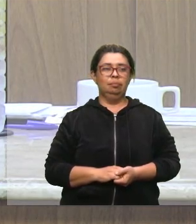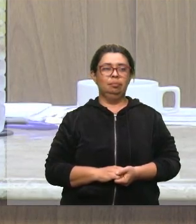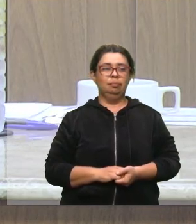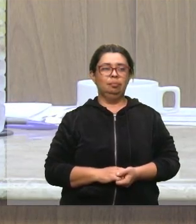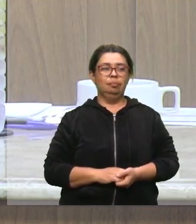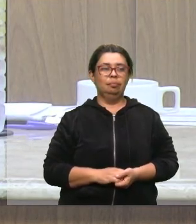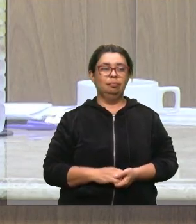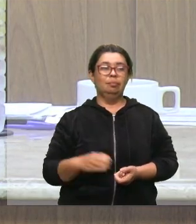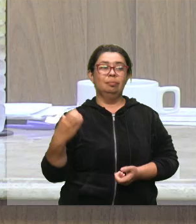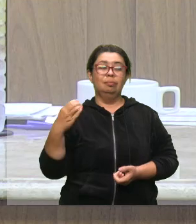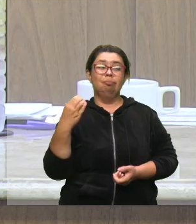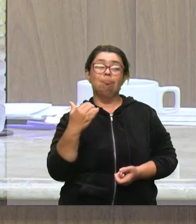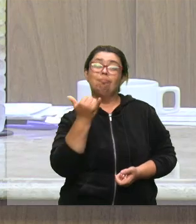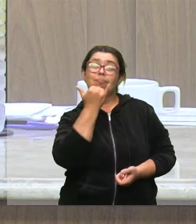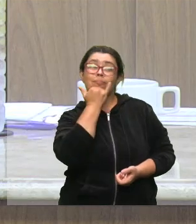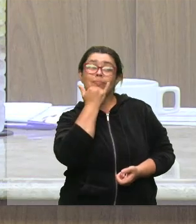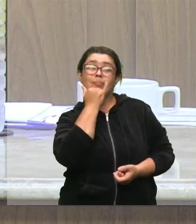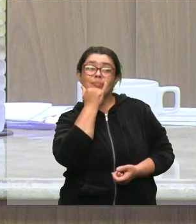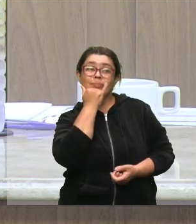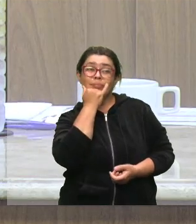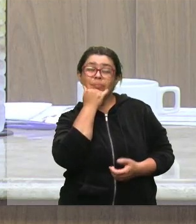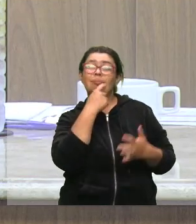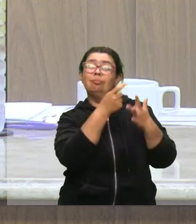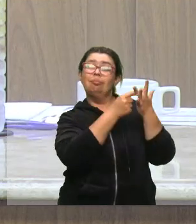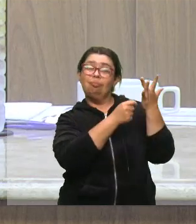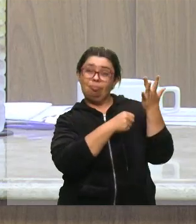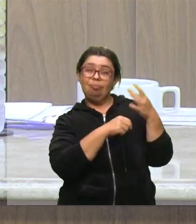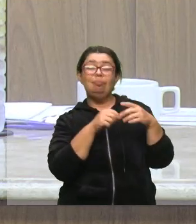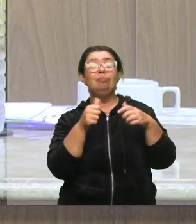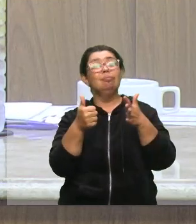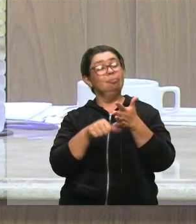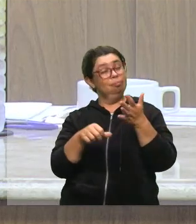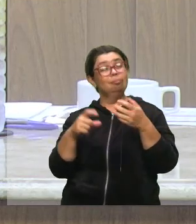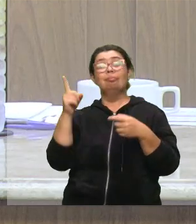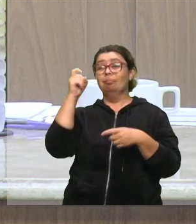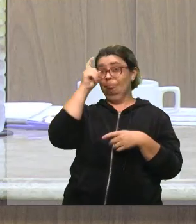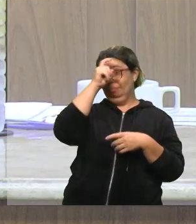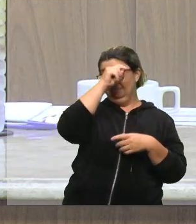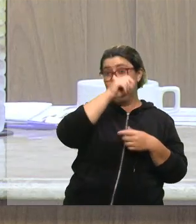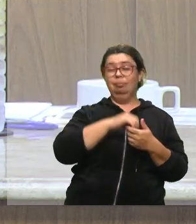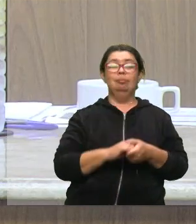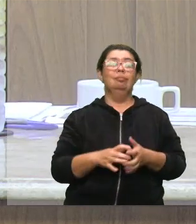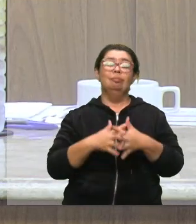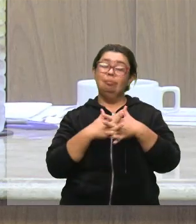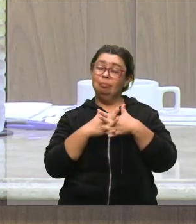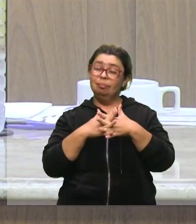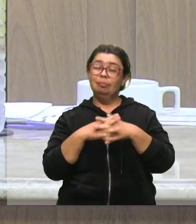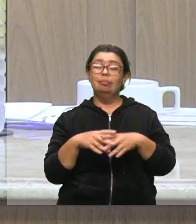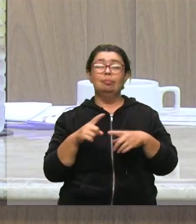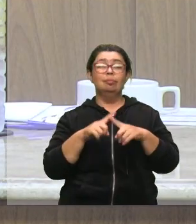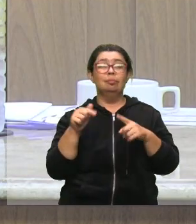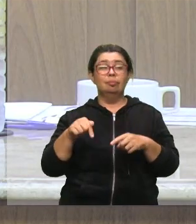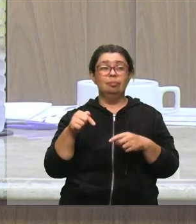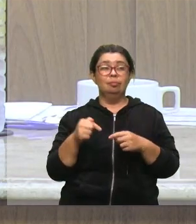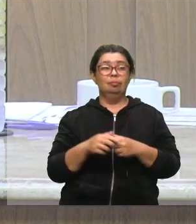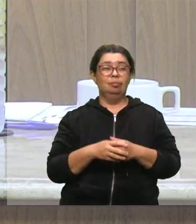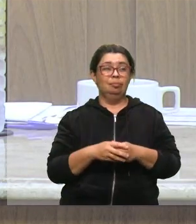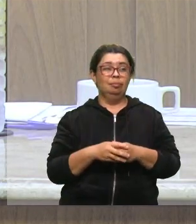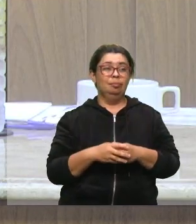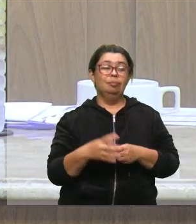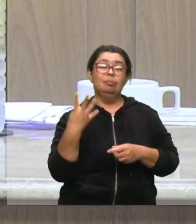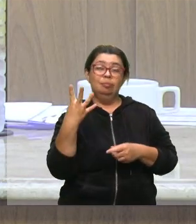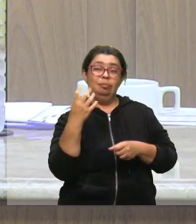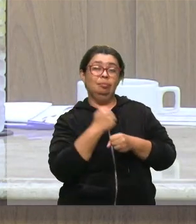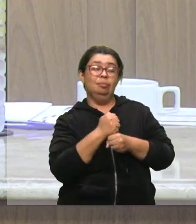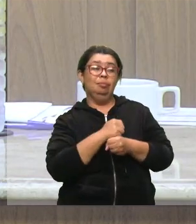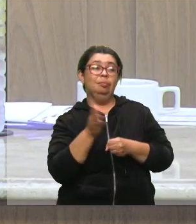me desculpar, porque às vezes o orçamento é uma coisa complicada, mas a gente está aqui justamente para tentar descomplicar. A gente está aqui já vai fazer 4 anos